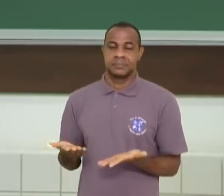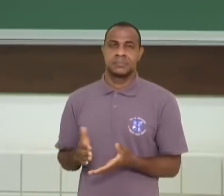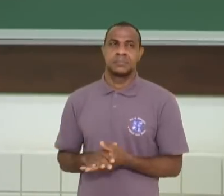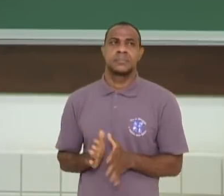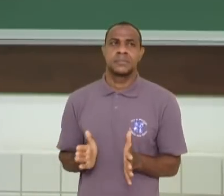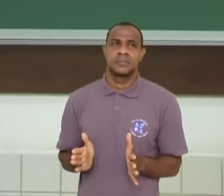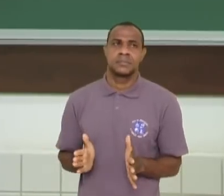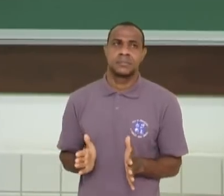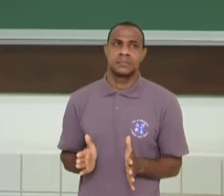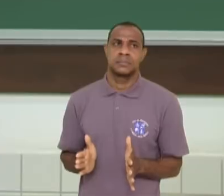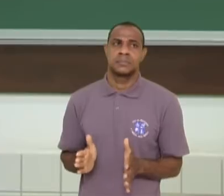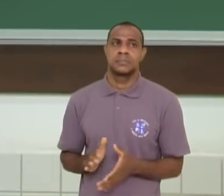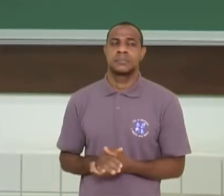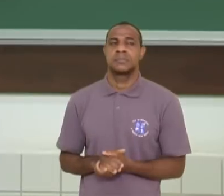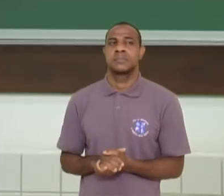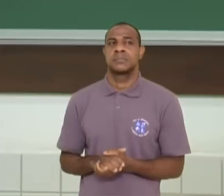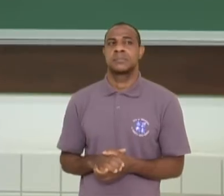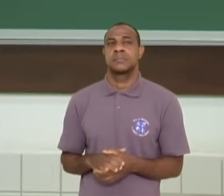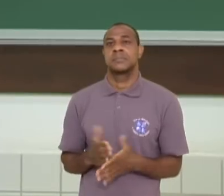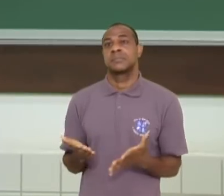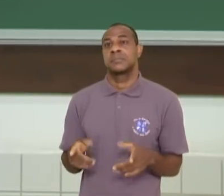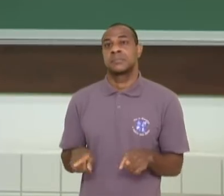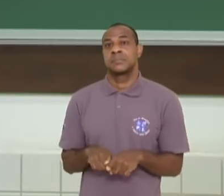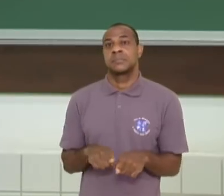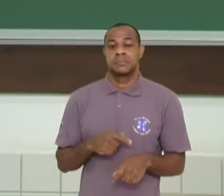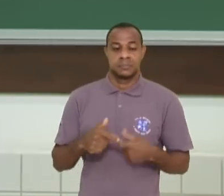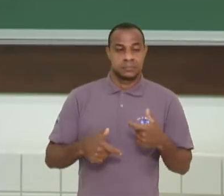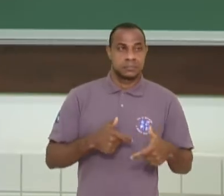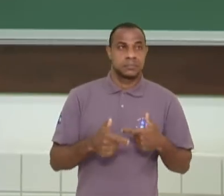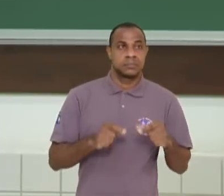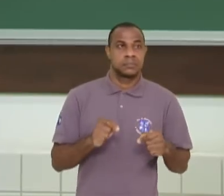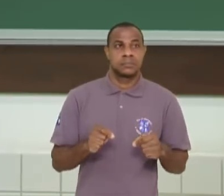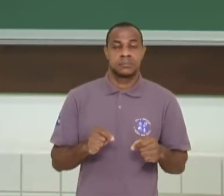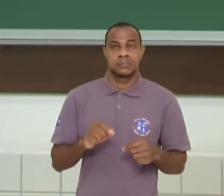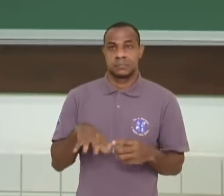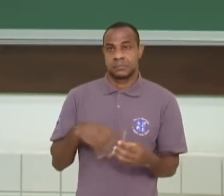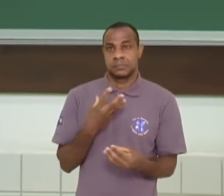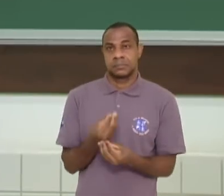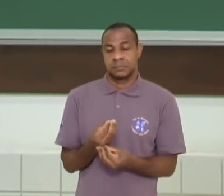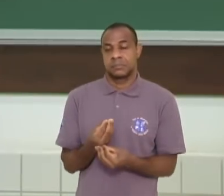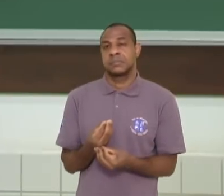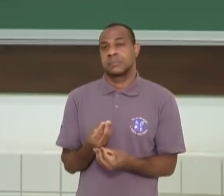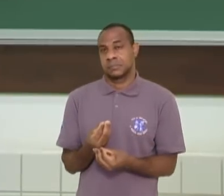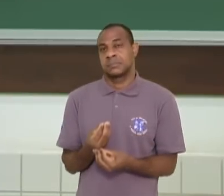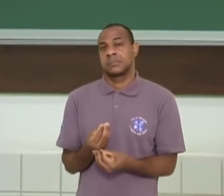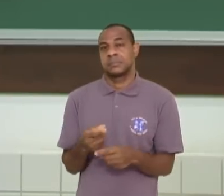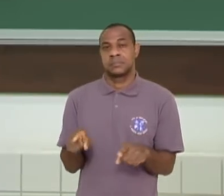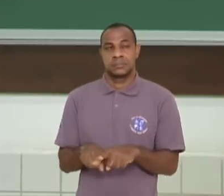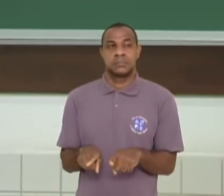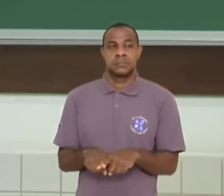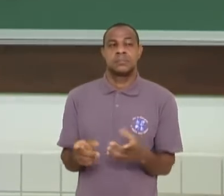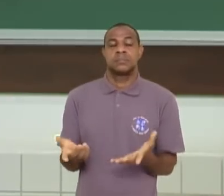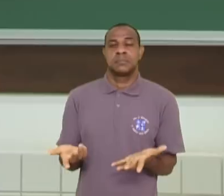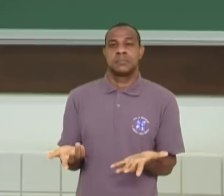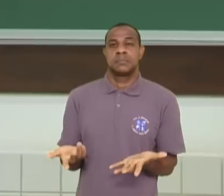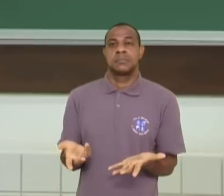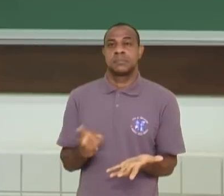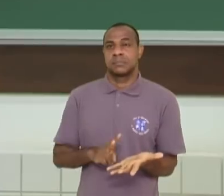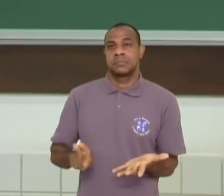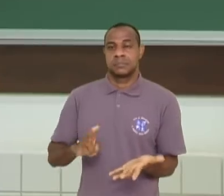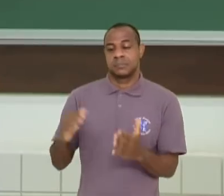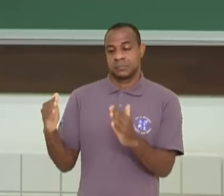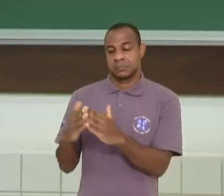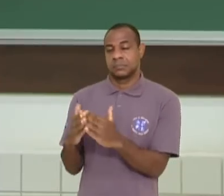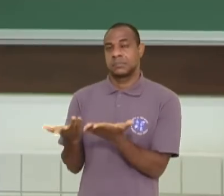nós façamos a ideia da mímica arte em casa também, né? Então pode ser retratado, pode ser utilizado muito